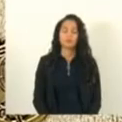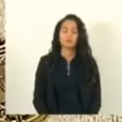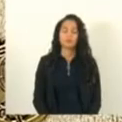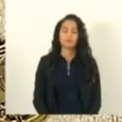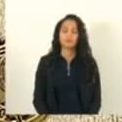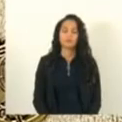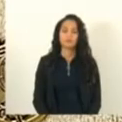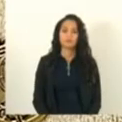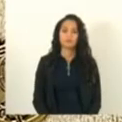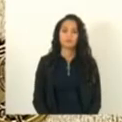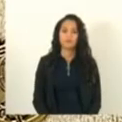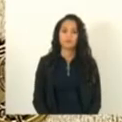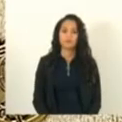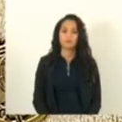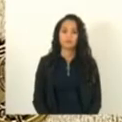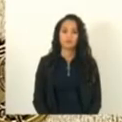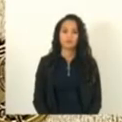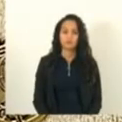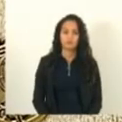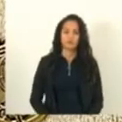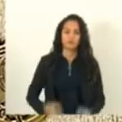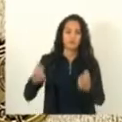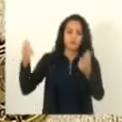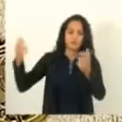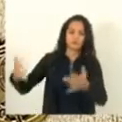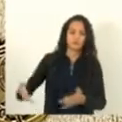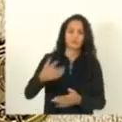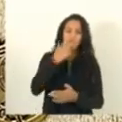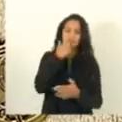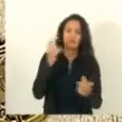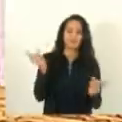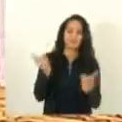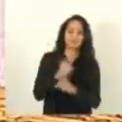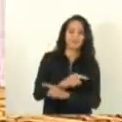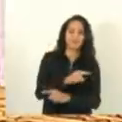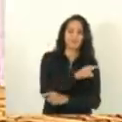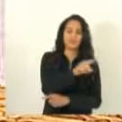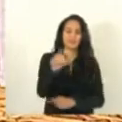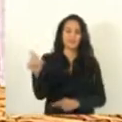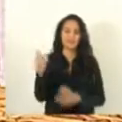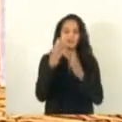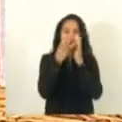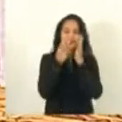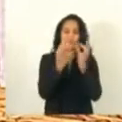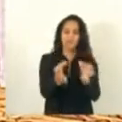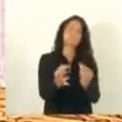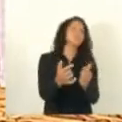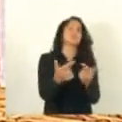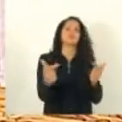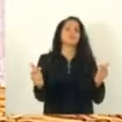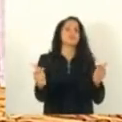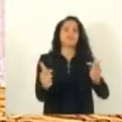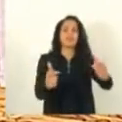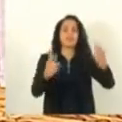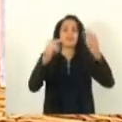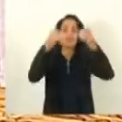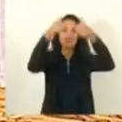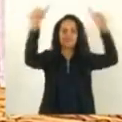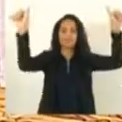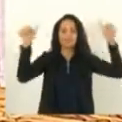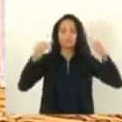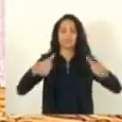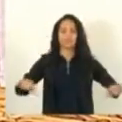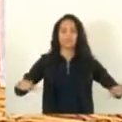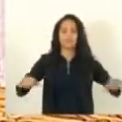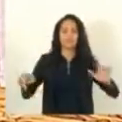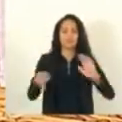Ao contrário do que foi dito, e parece-me que as pessoas talvez não prestem atenção nas placas que tem nas obras